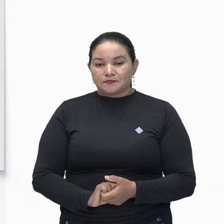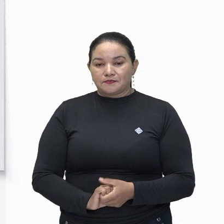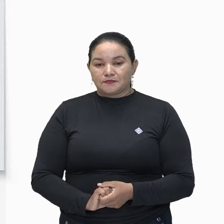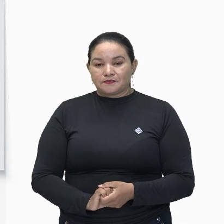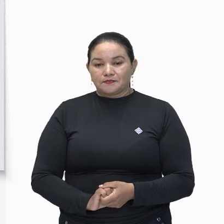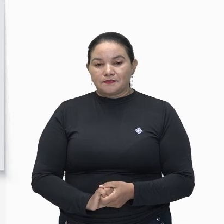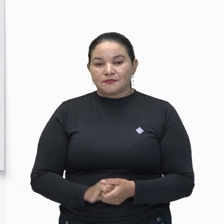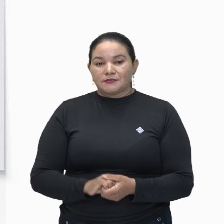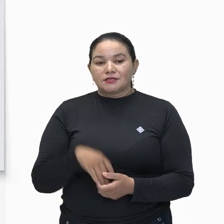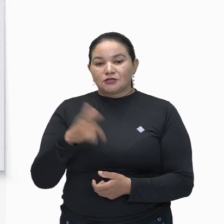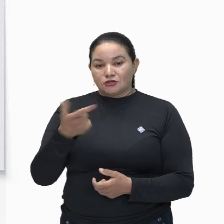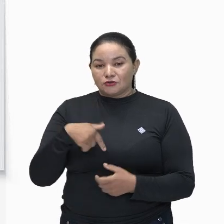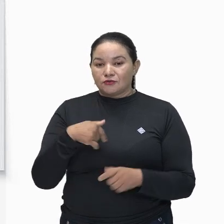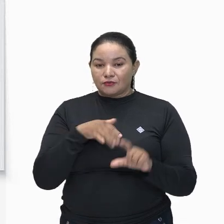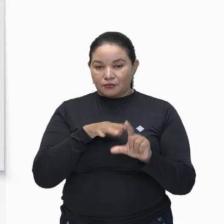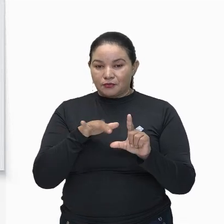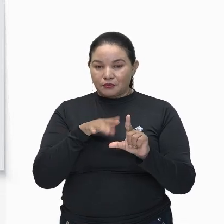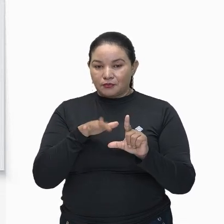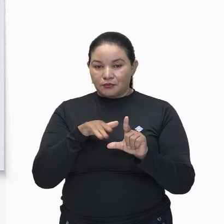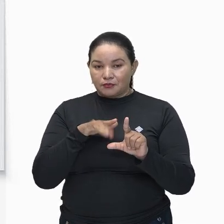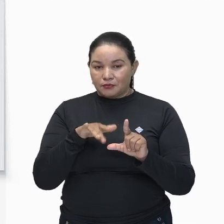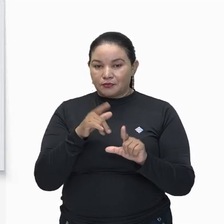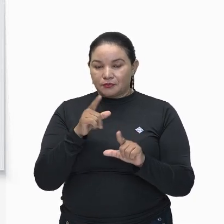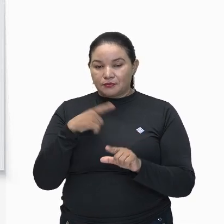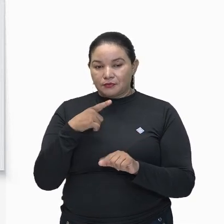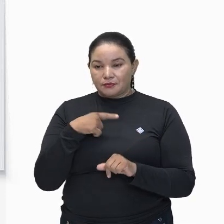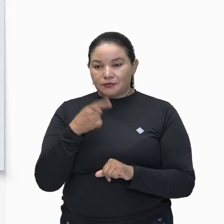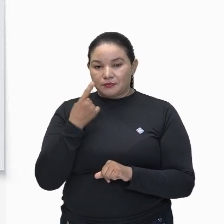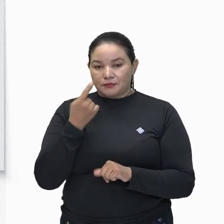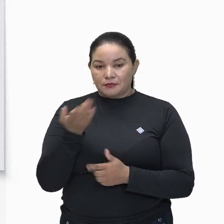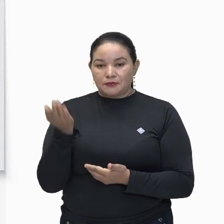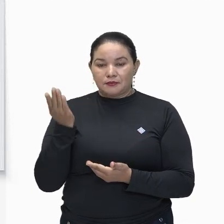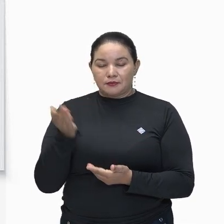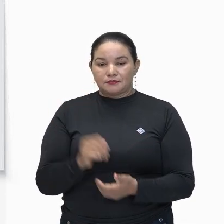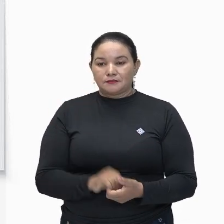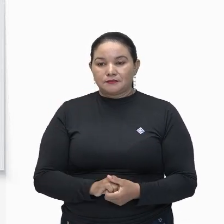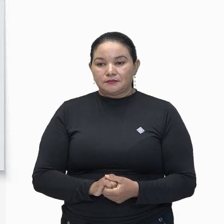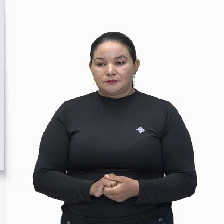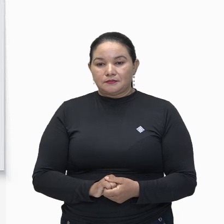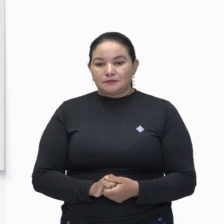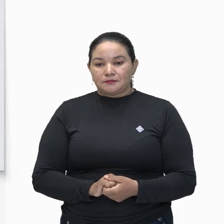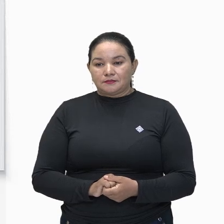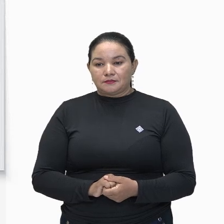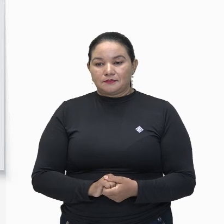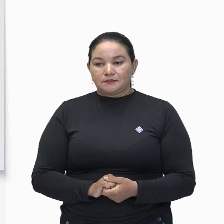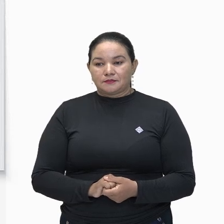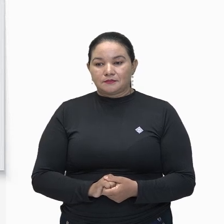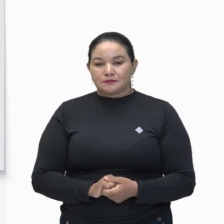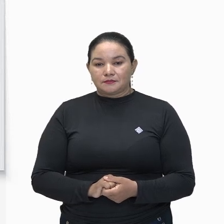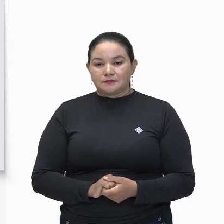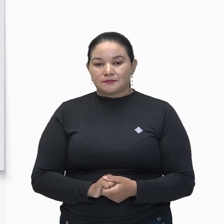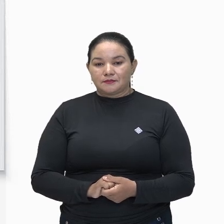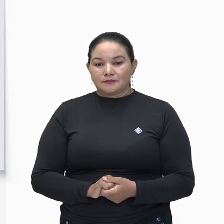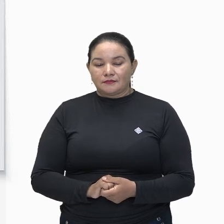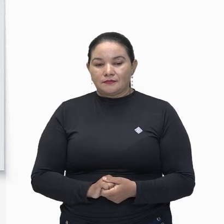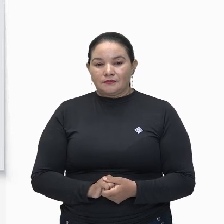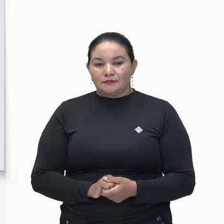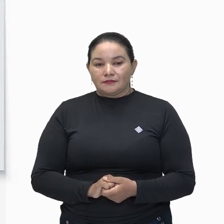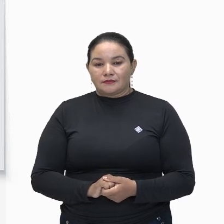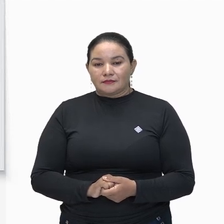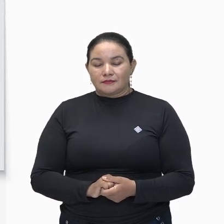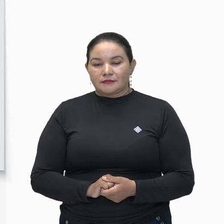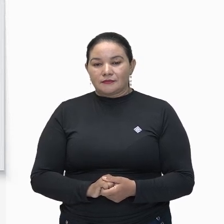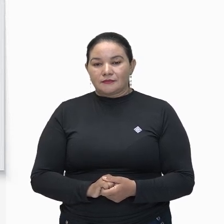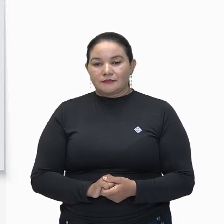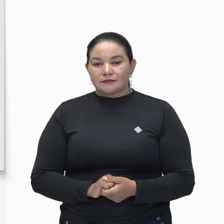QR Code. O QR Code, né? Temos o QR Code aqui. Então, você pode